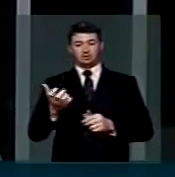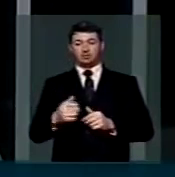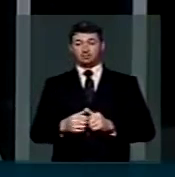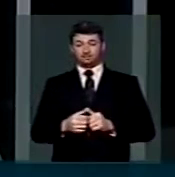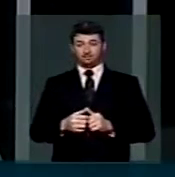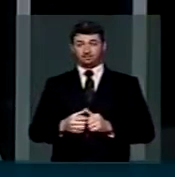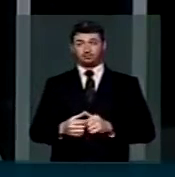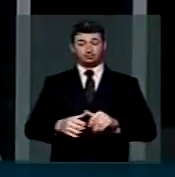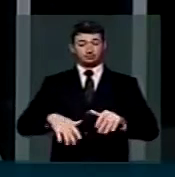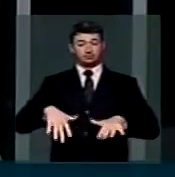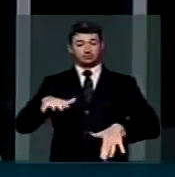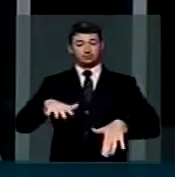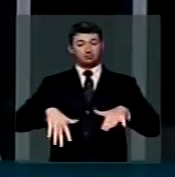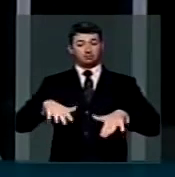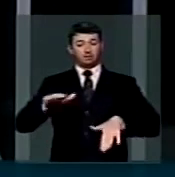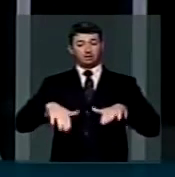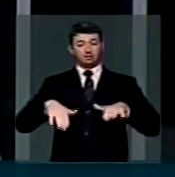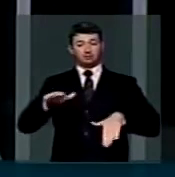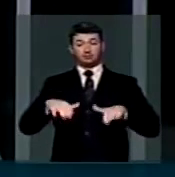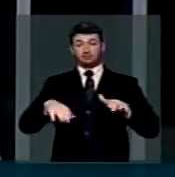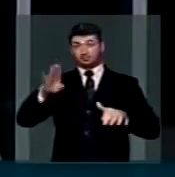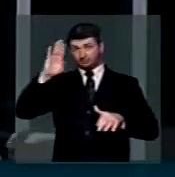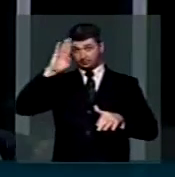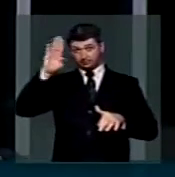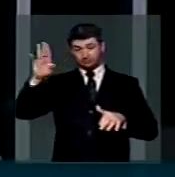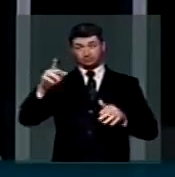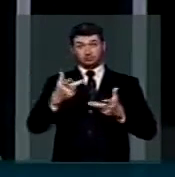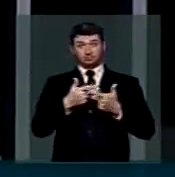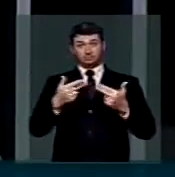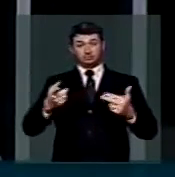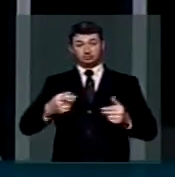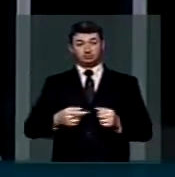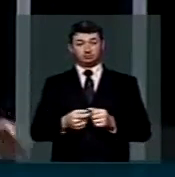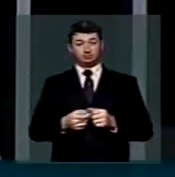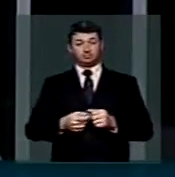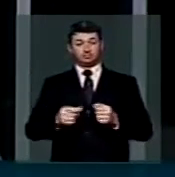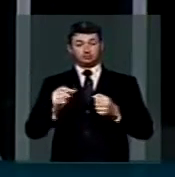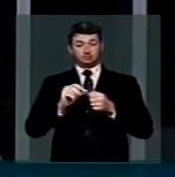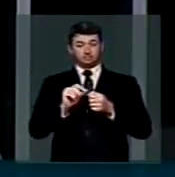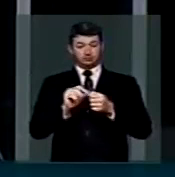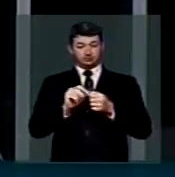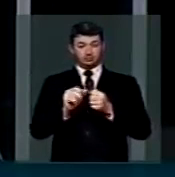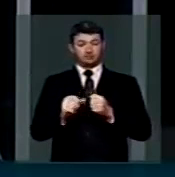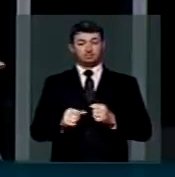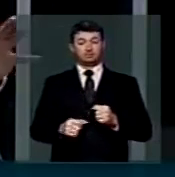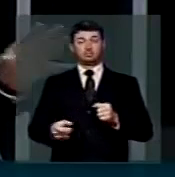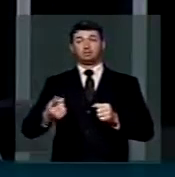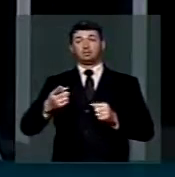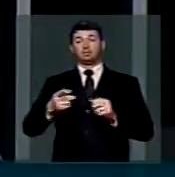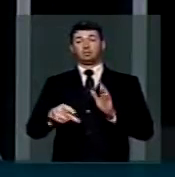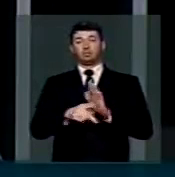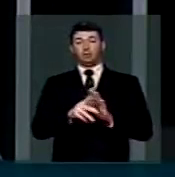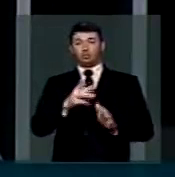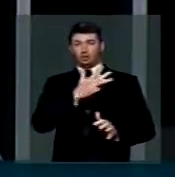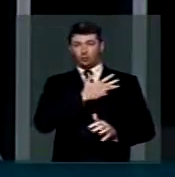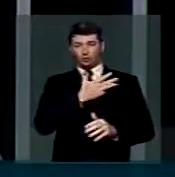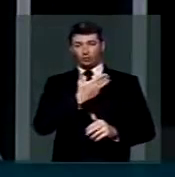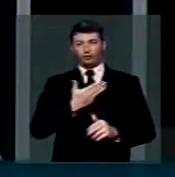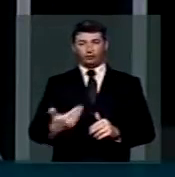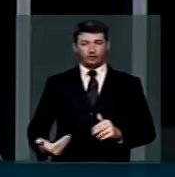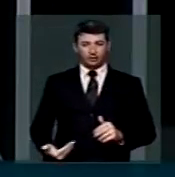talvez uma das principais realizações desenvolvidas pelo governo do presidente